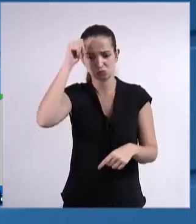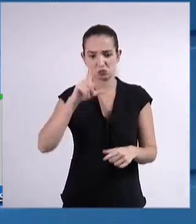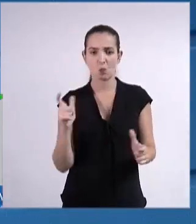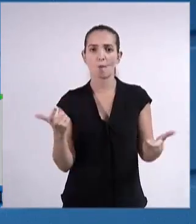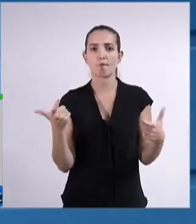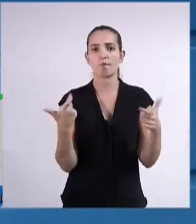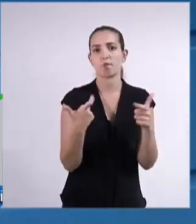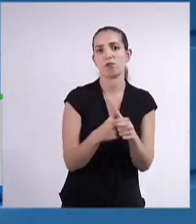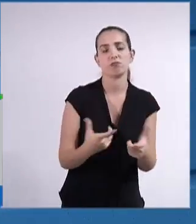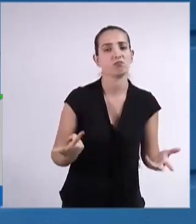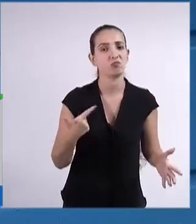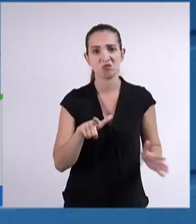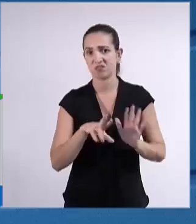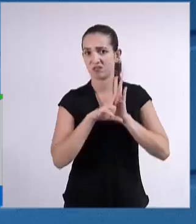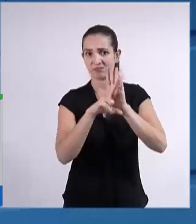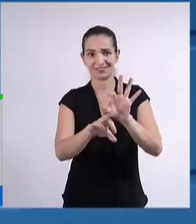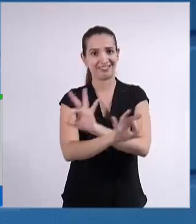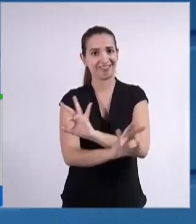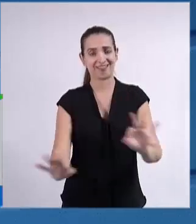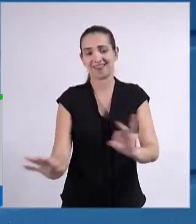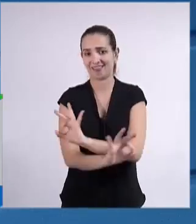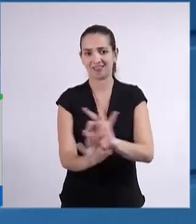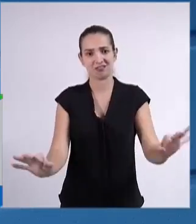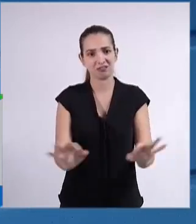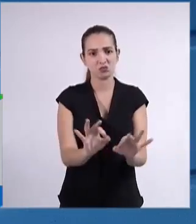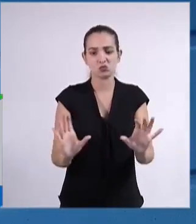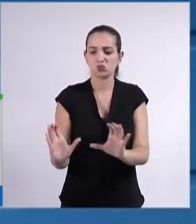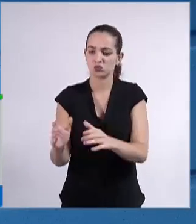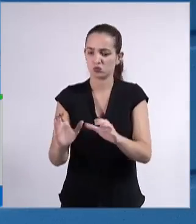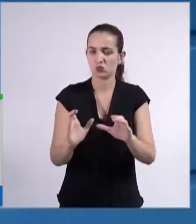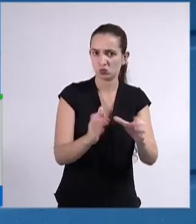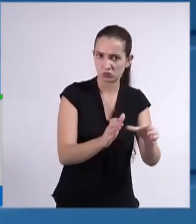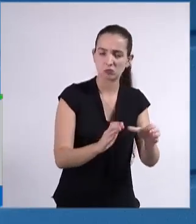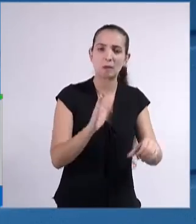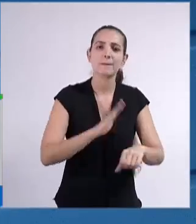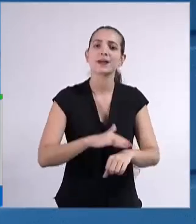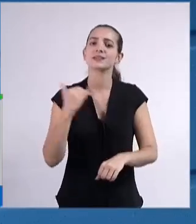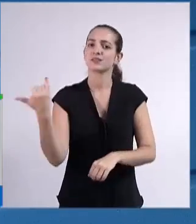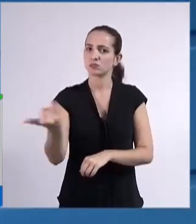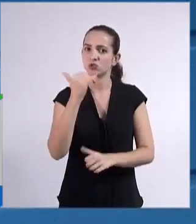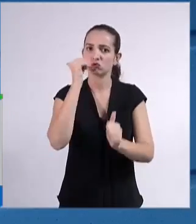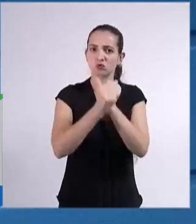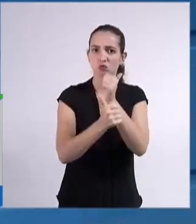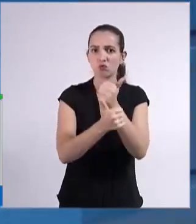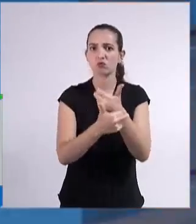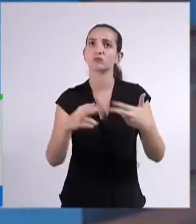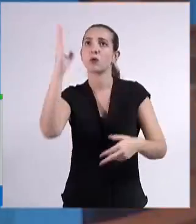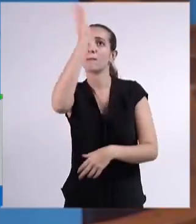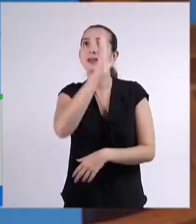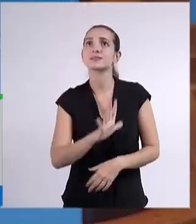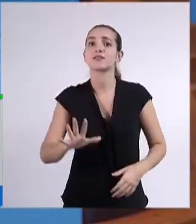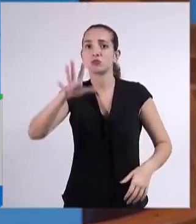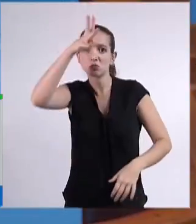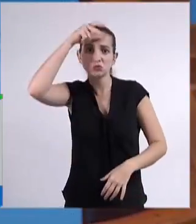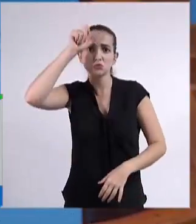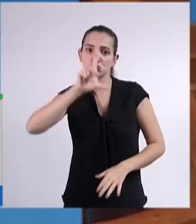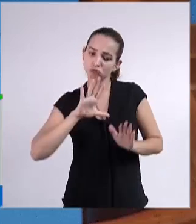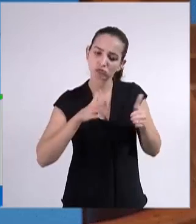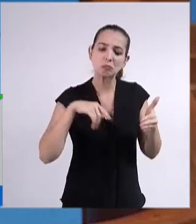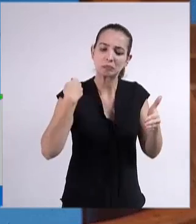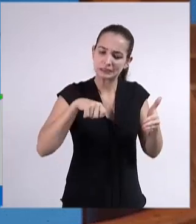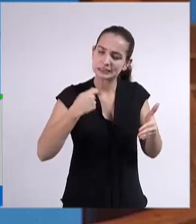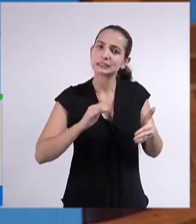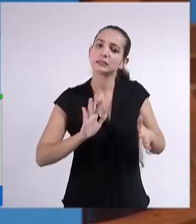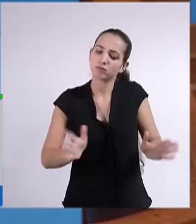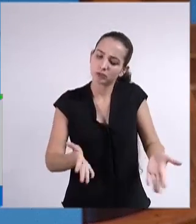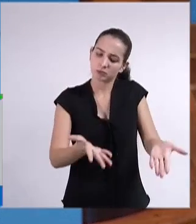nossas equipes aí em categorias mais importantes do futebol brasileiro. Parabéns pela fala de Vossa Excelência. Muito obrigado,